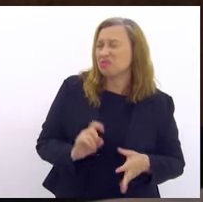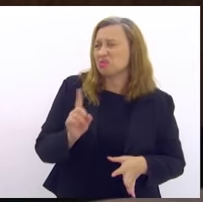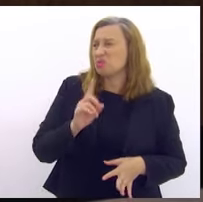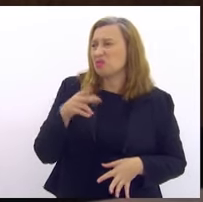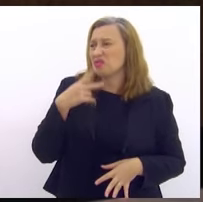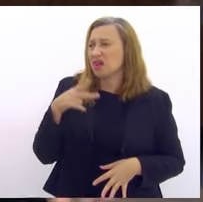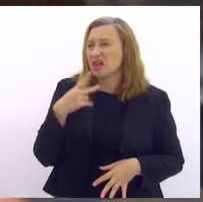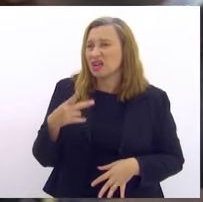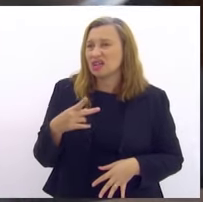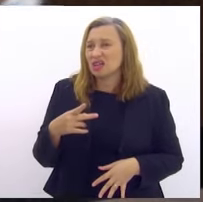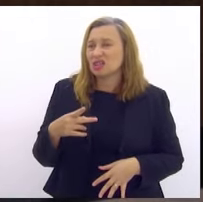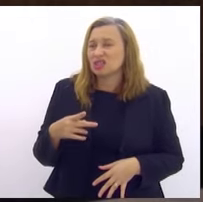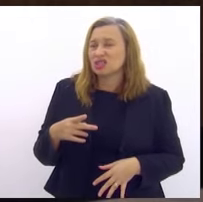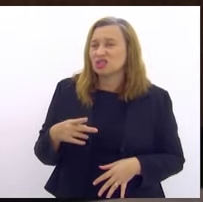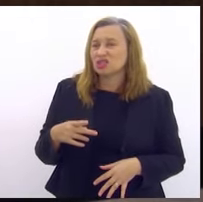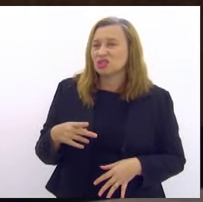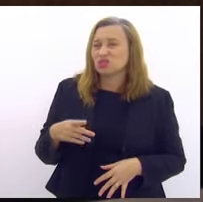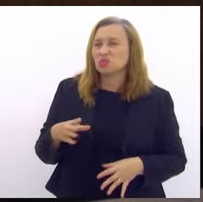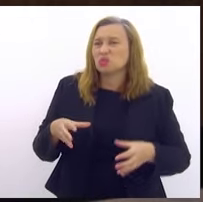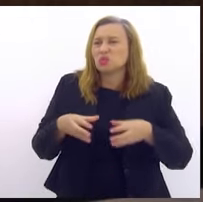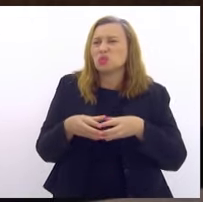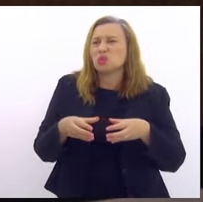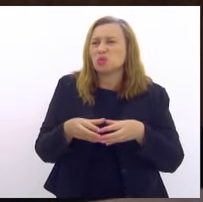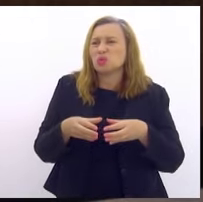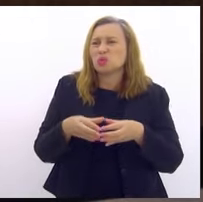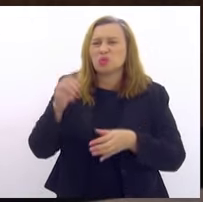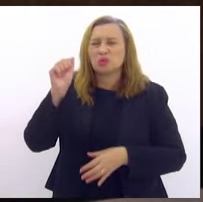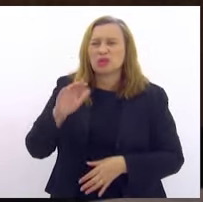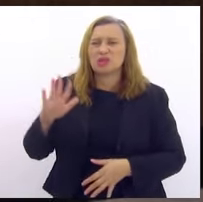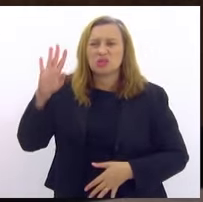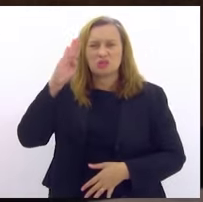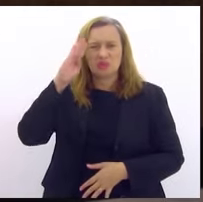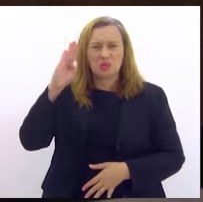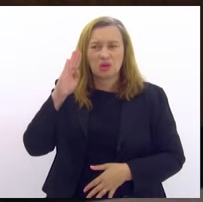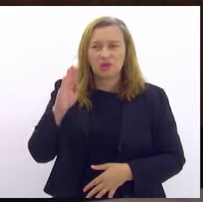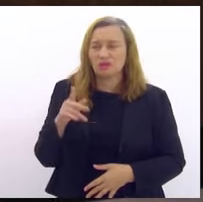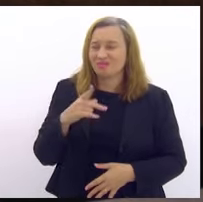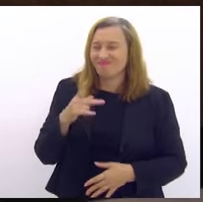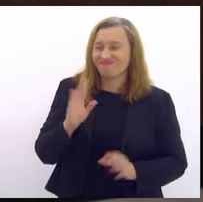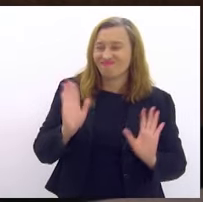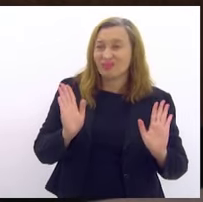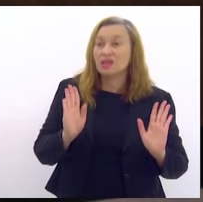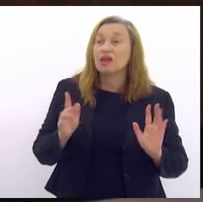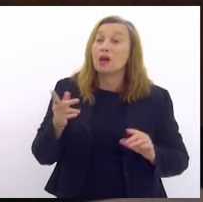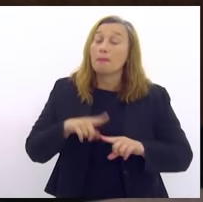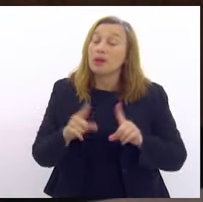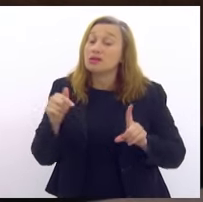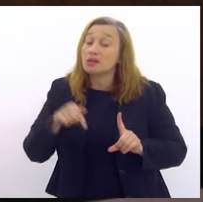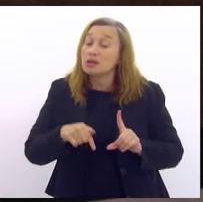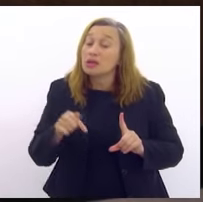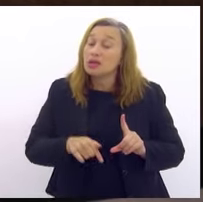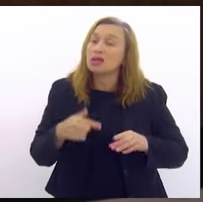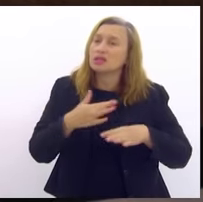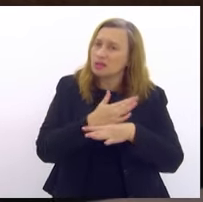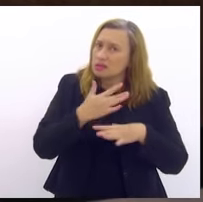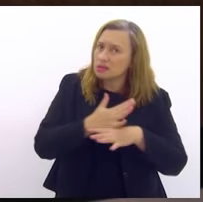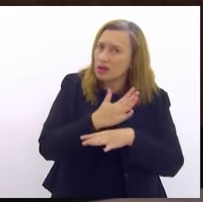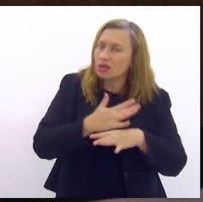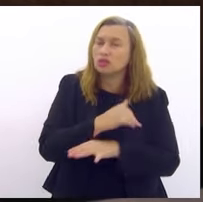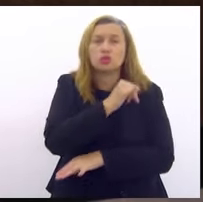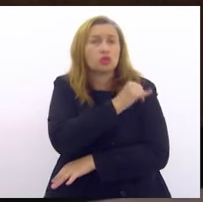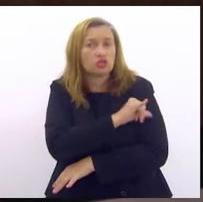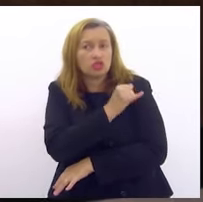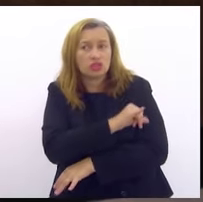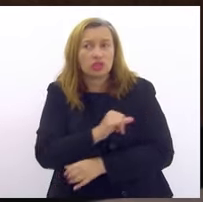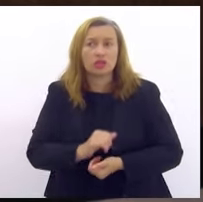nessa tal Força Nacional, que nada mais foi do que um ato midiático. Mas aqui nós, aqui na cidade do Rio de